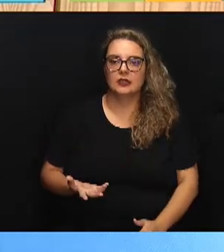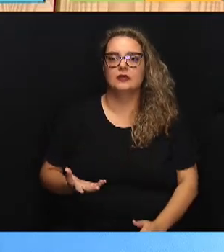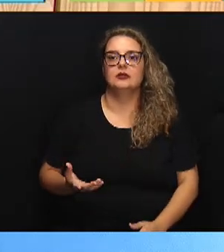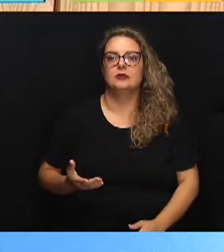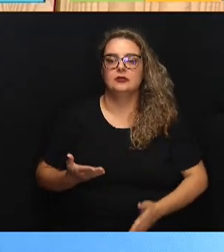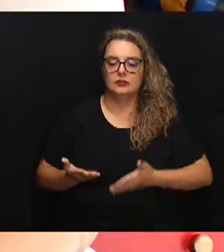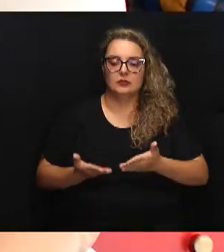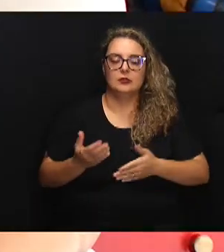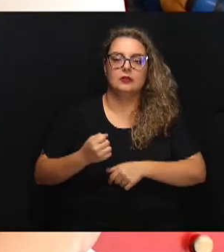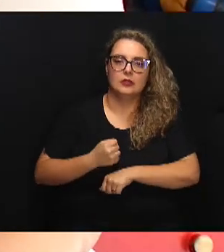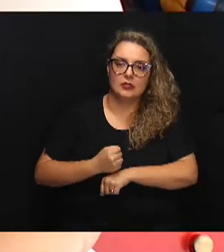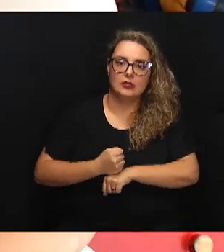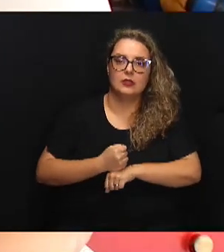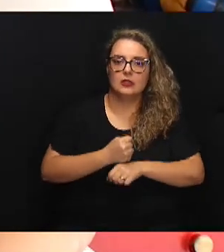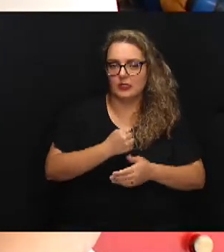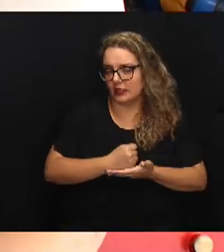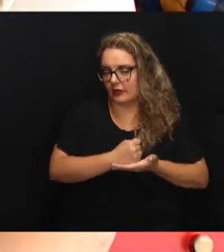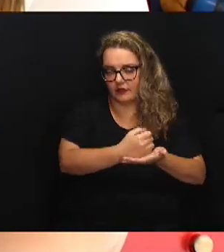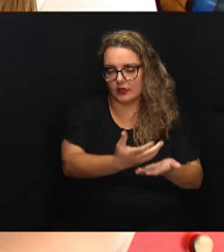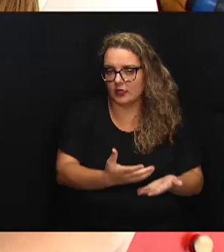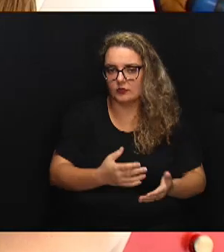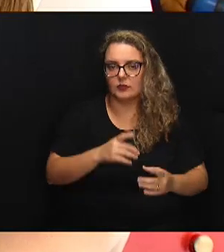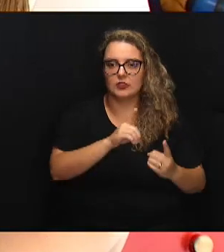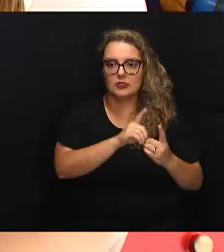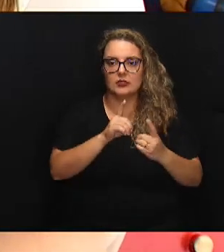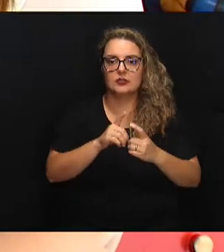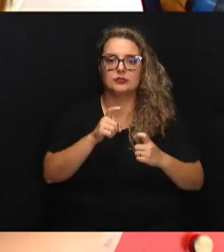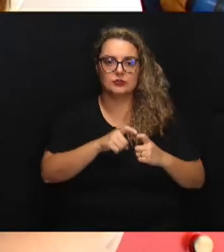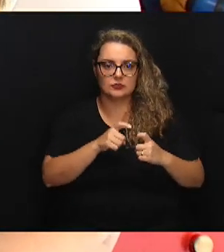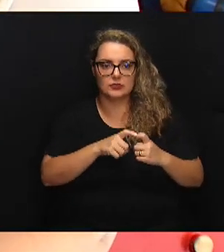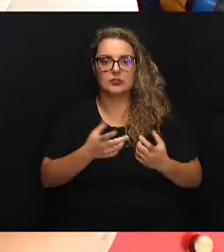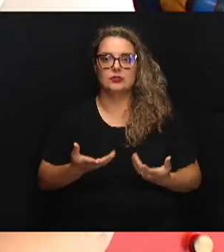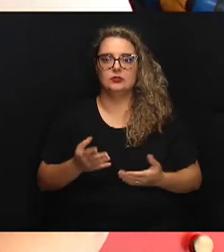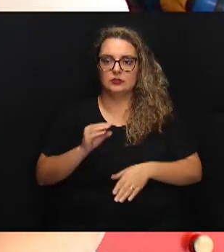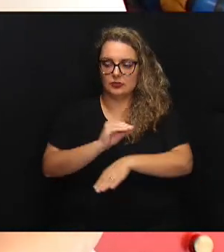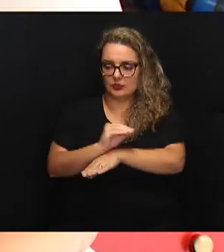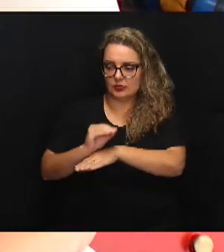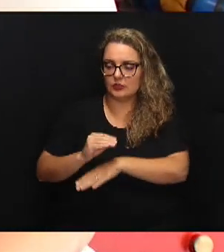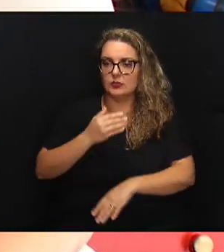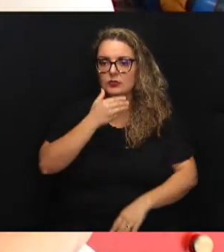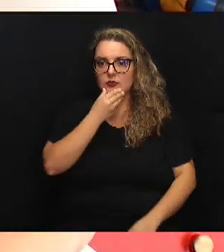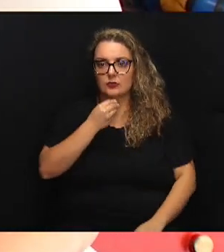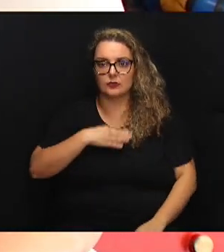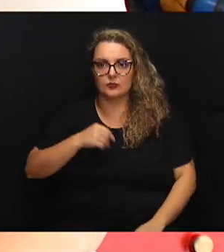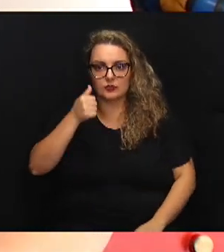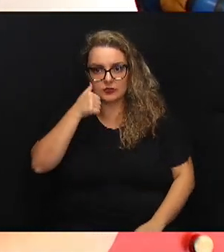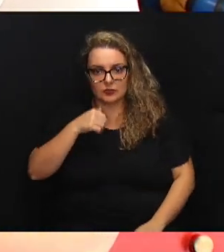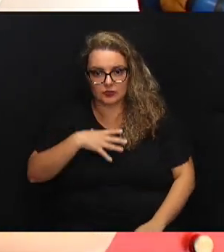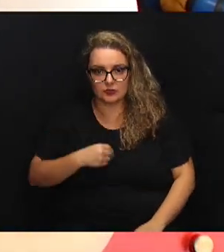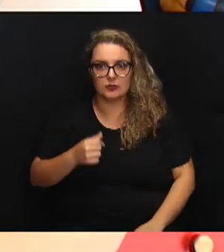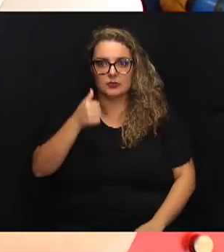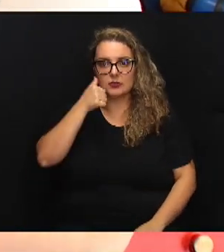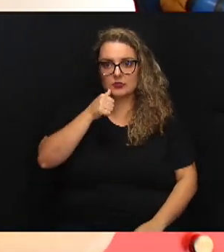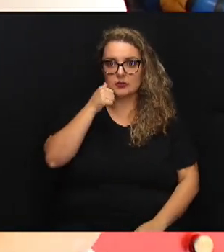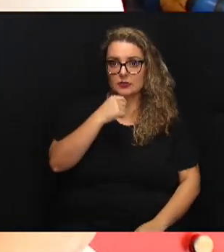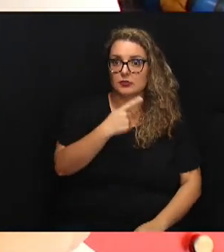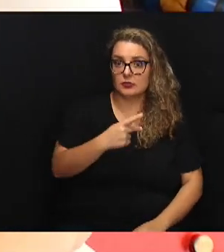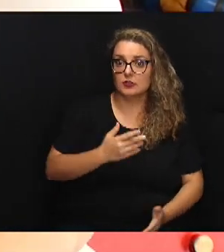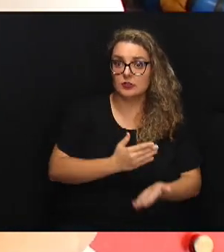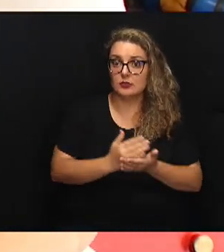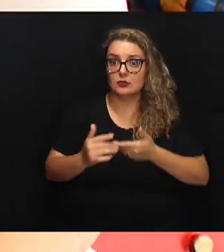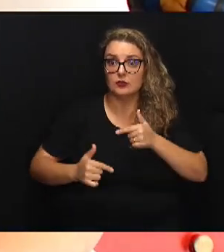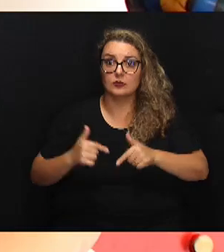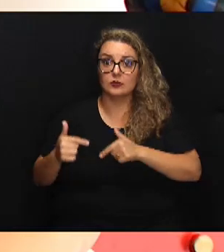atendimentos médicos, e posteriormente ela faz o cuidado com os filhos, né, dessas mulheres, e começa ali um